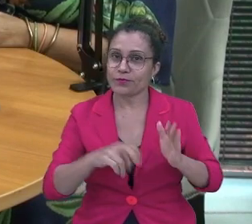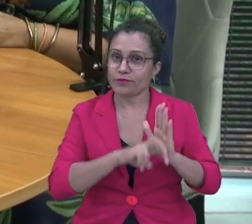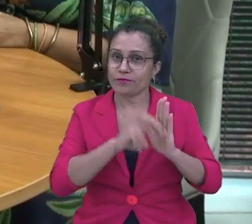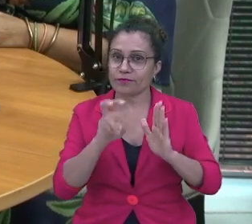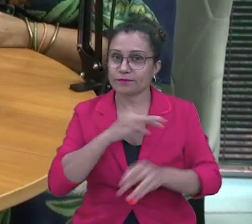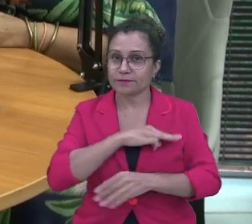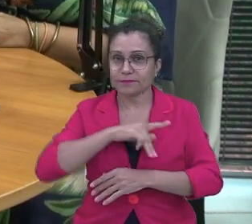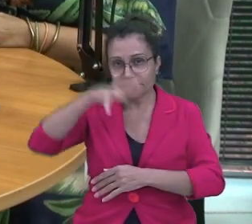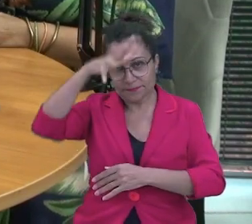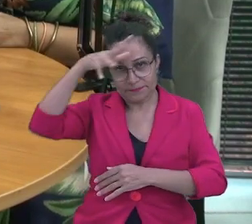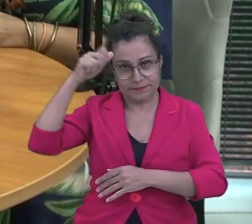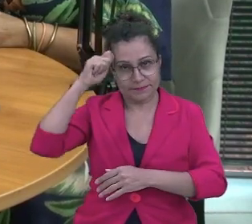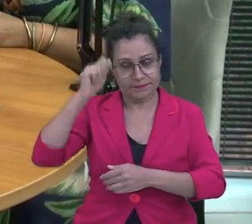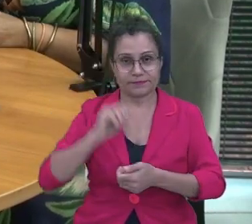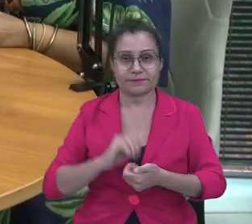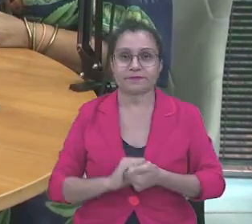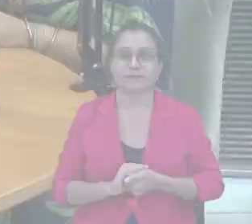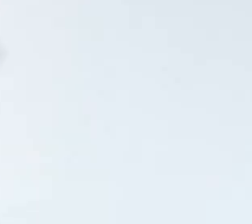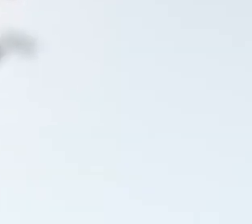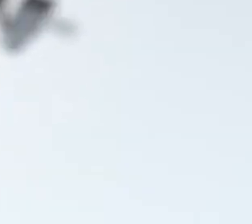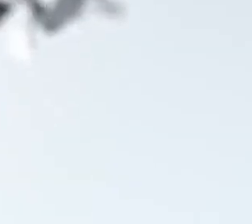do MPMT.